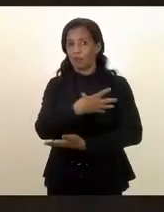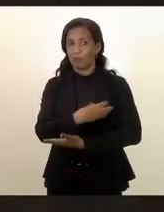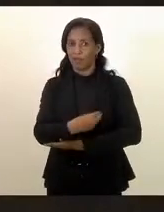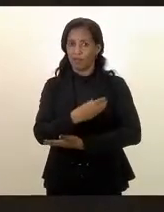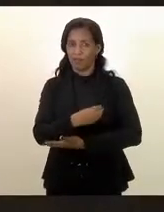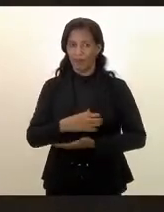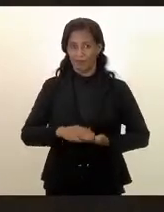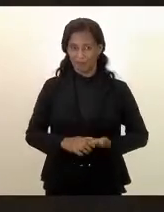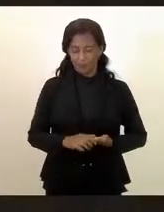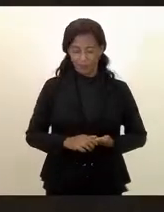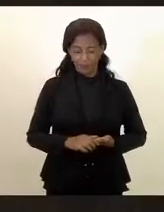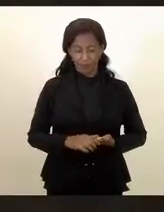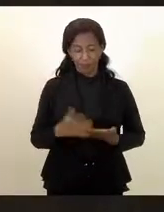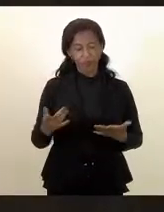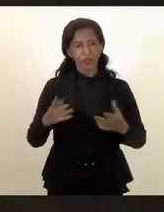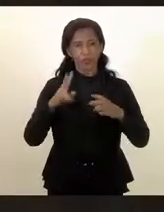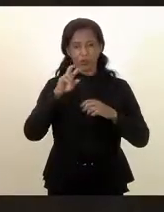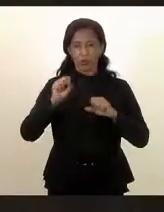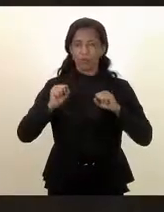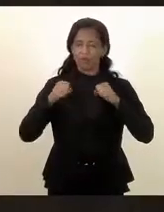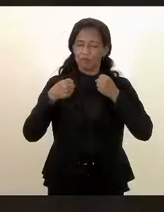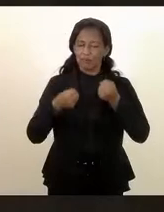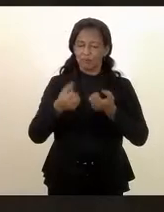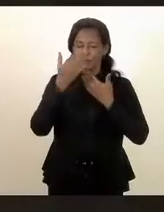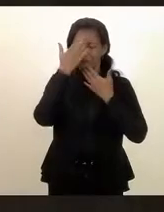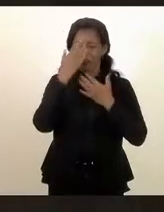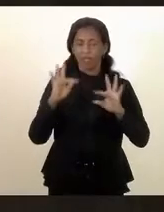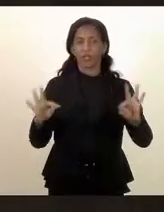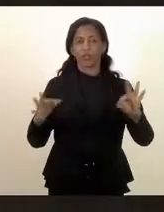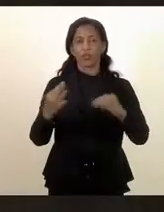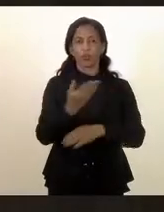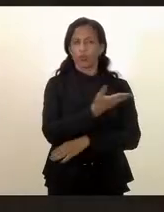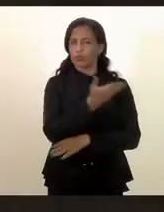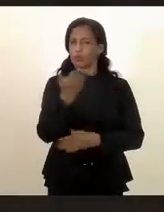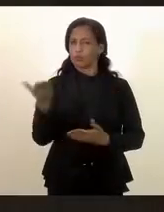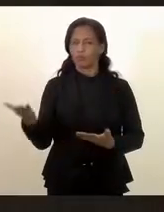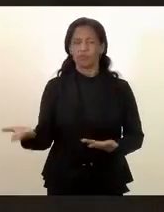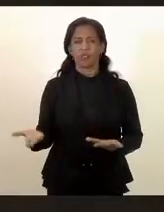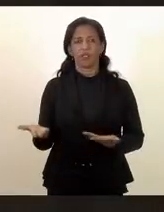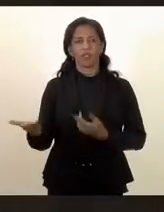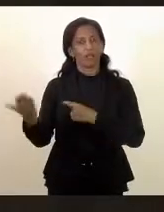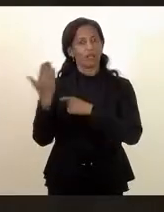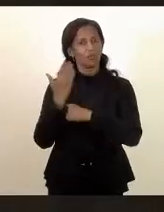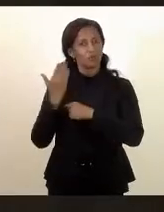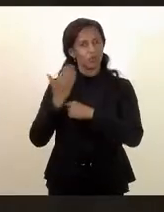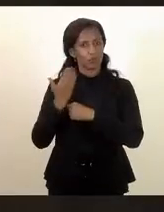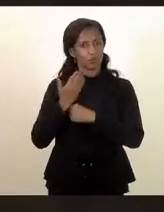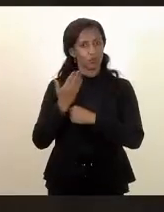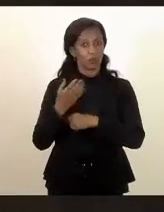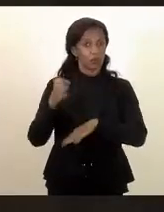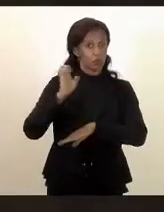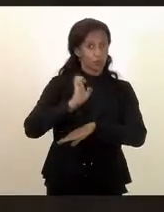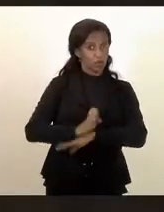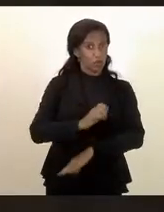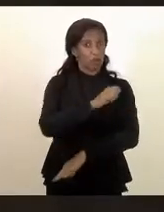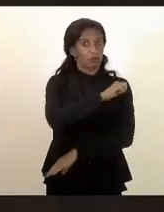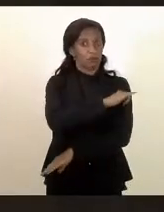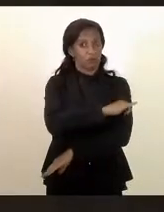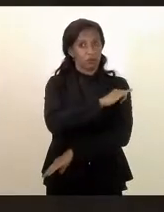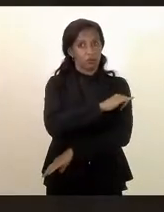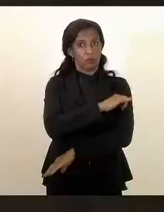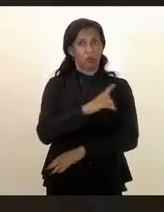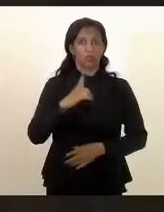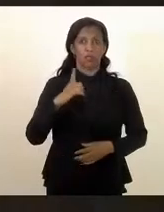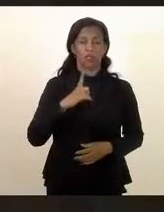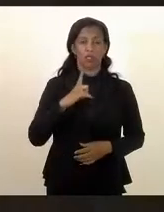então só reforçar aqui o meu agradecimento a todos aqueles e aquelas que contribuíram para que no estado do Rio de Janeiro a gente